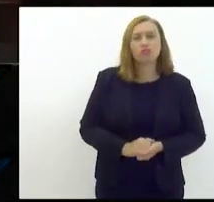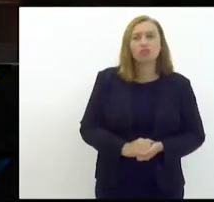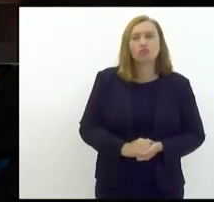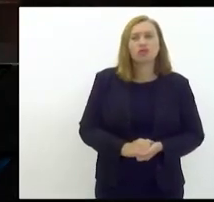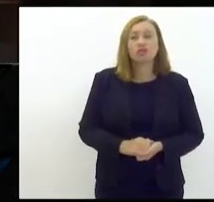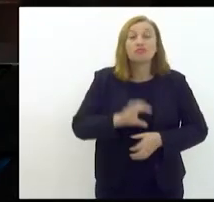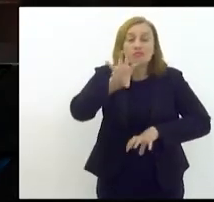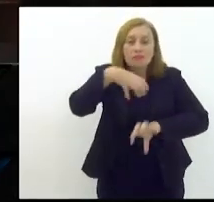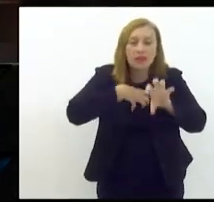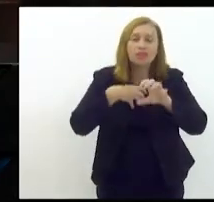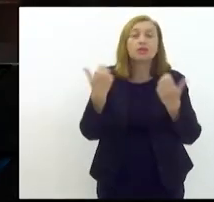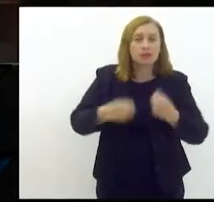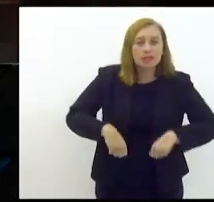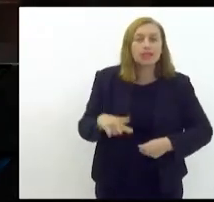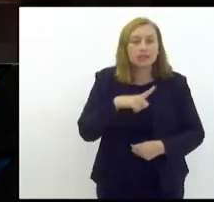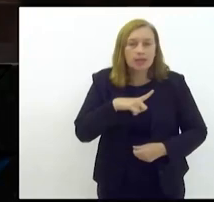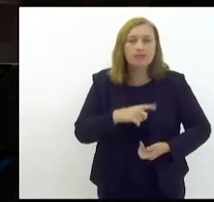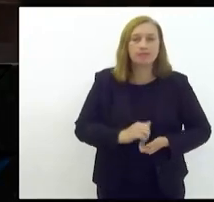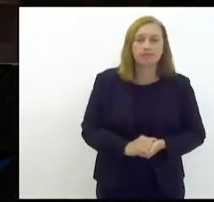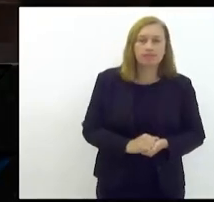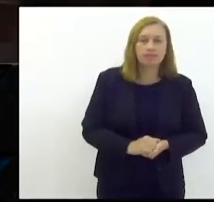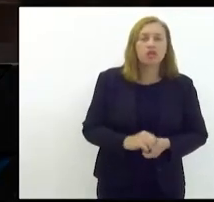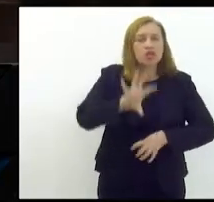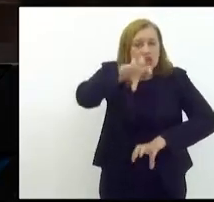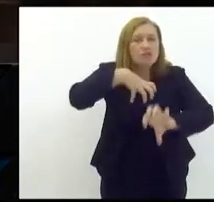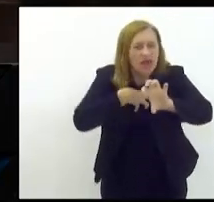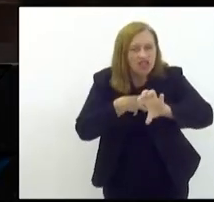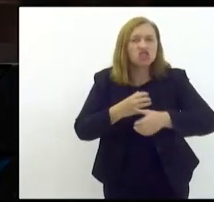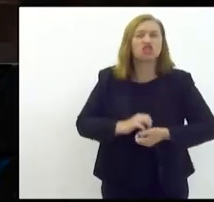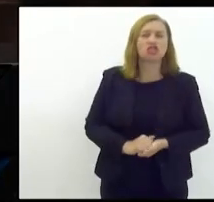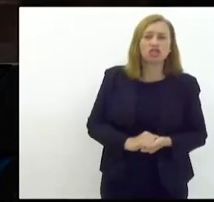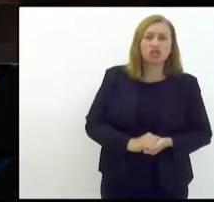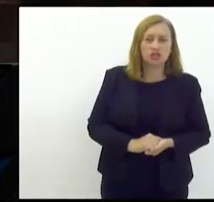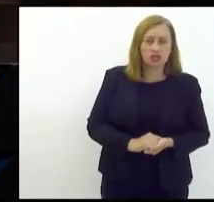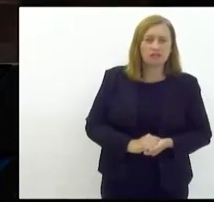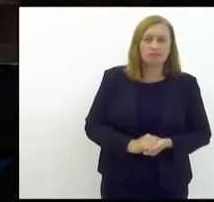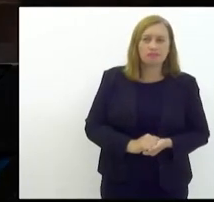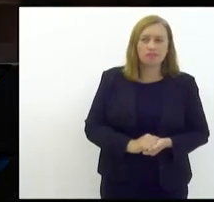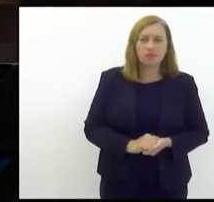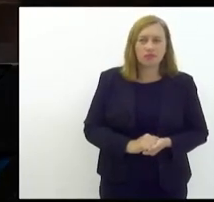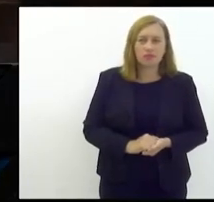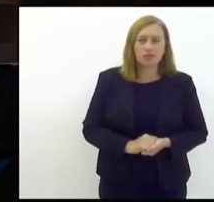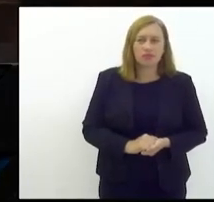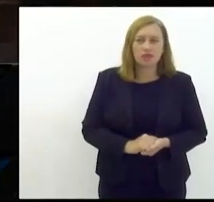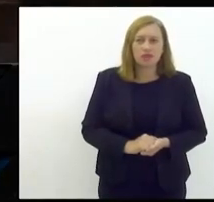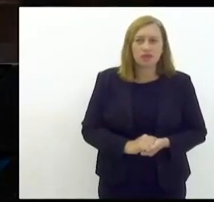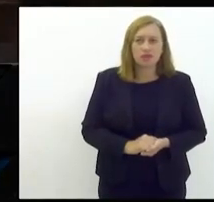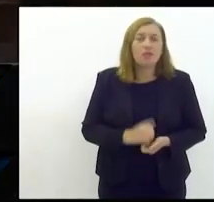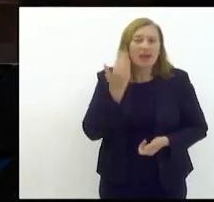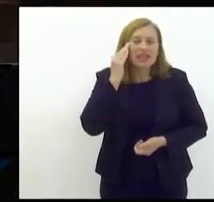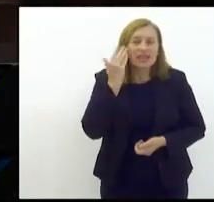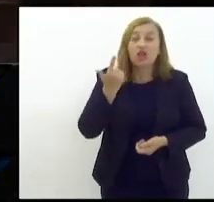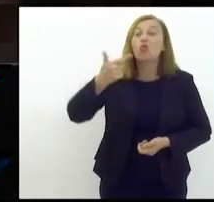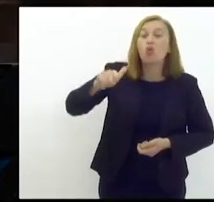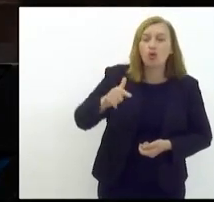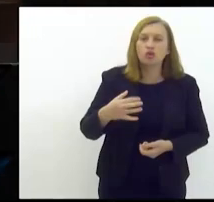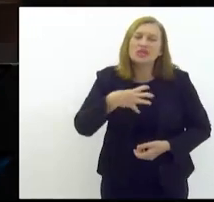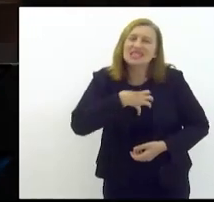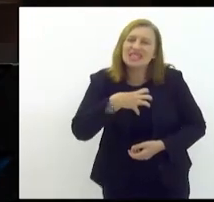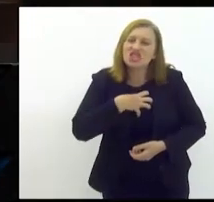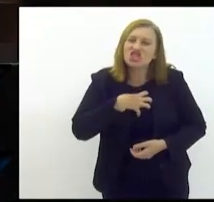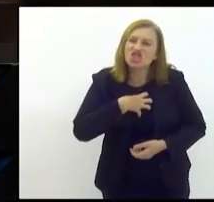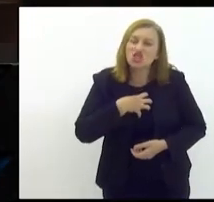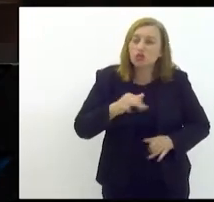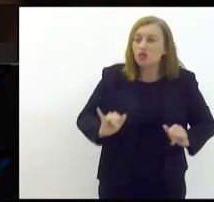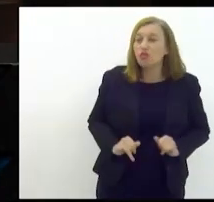tem a empatia empatia se colocar no lugar do próximo dos outros sentir a